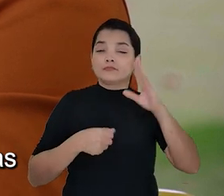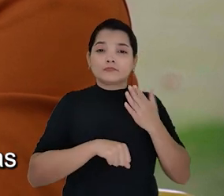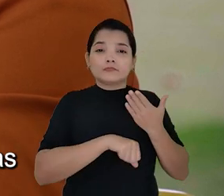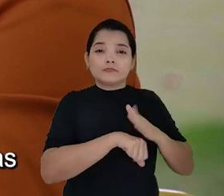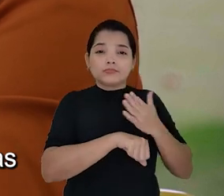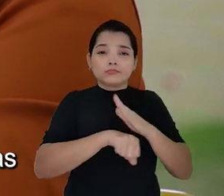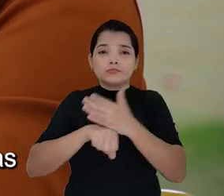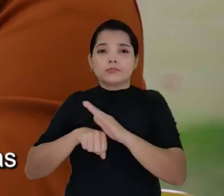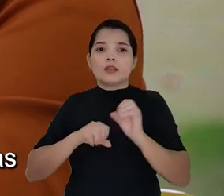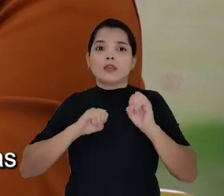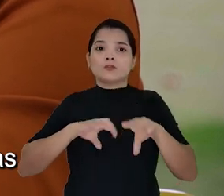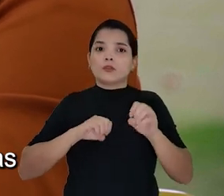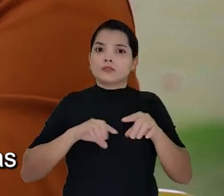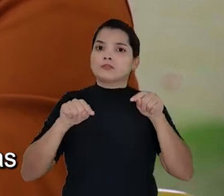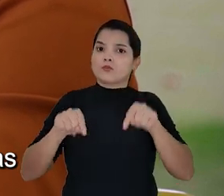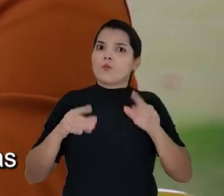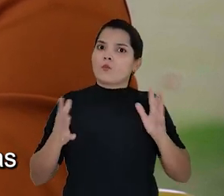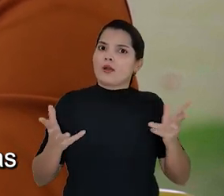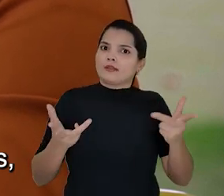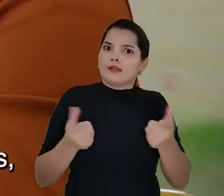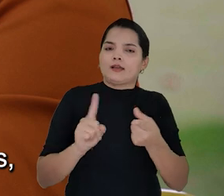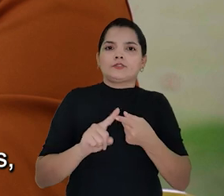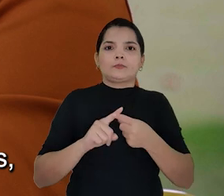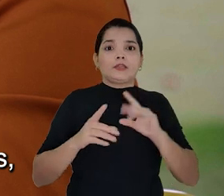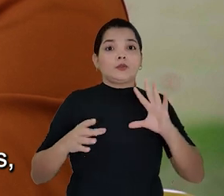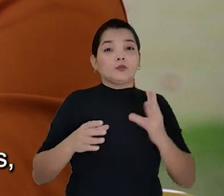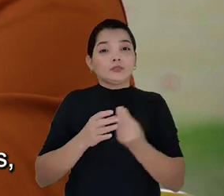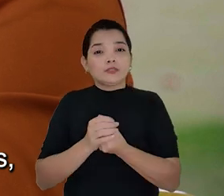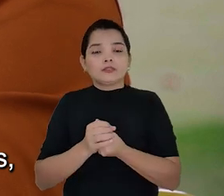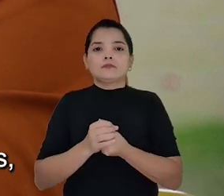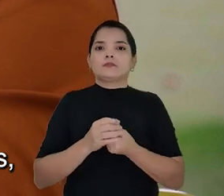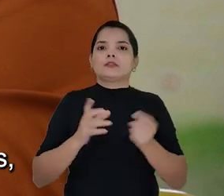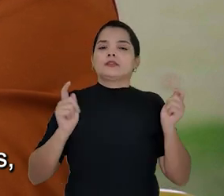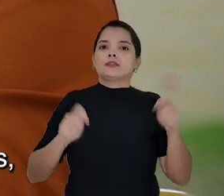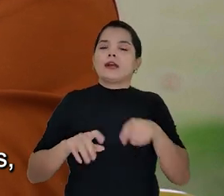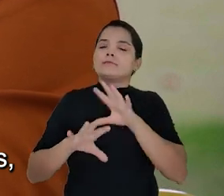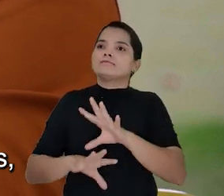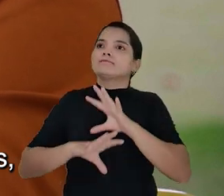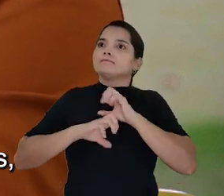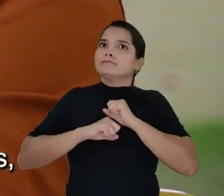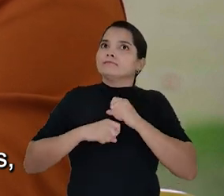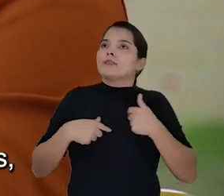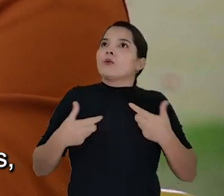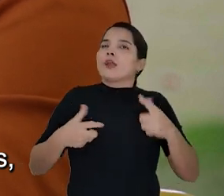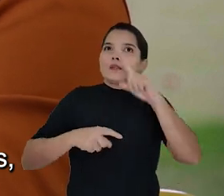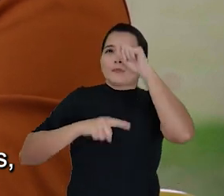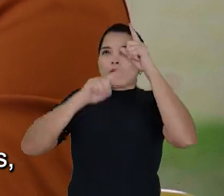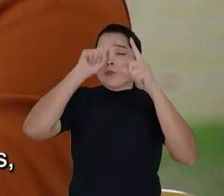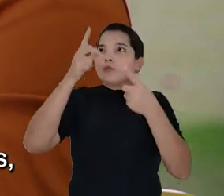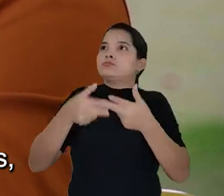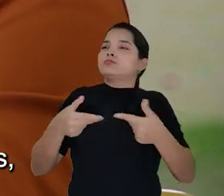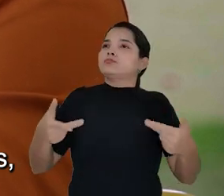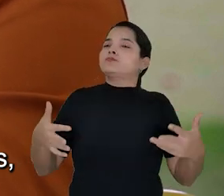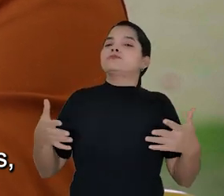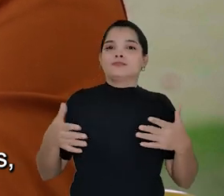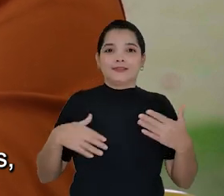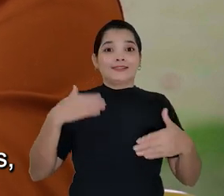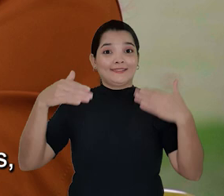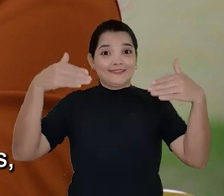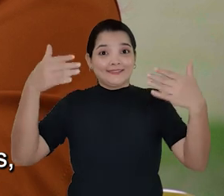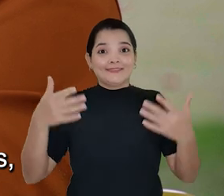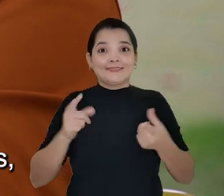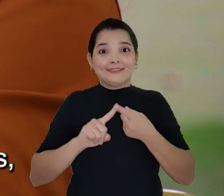que seja não só de qualidade mas inclusiva que inspire o processo que creativo né que